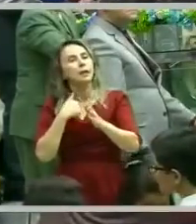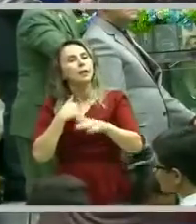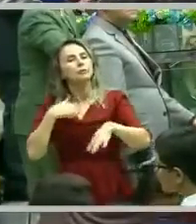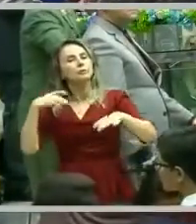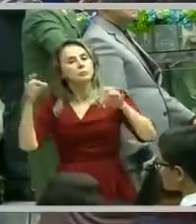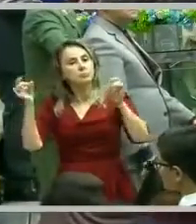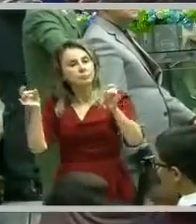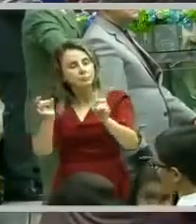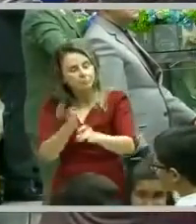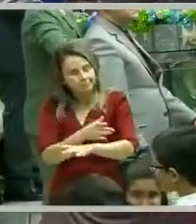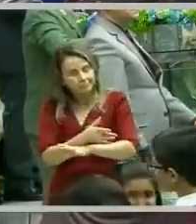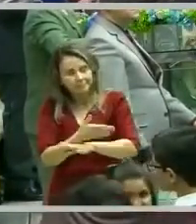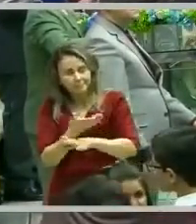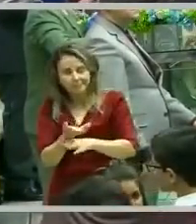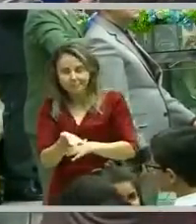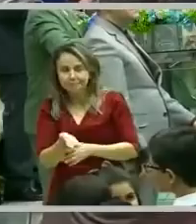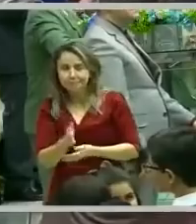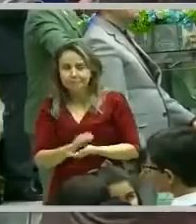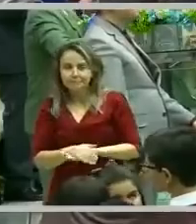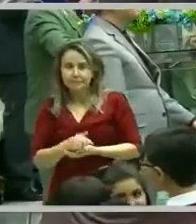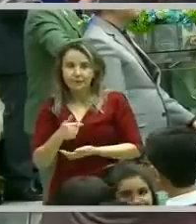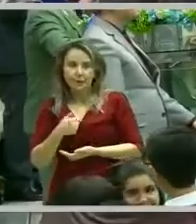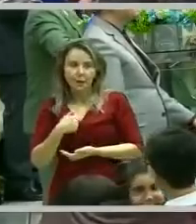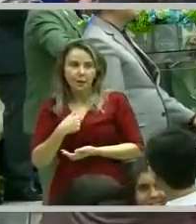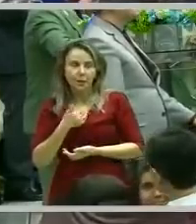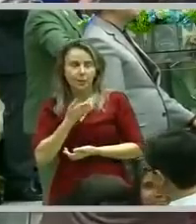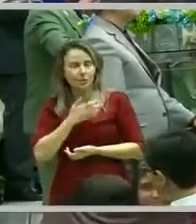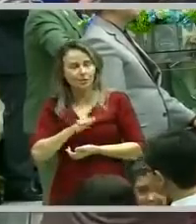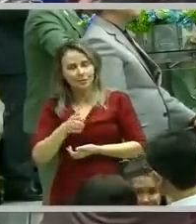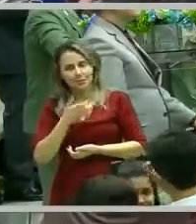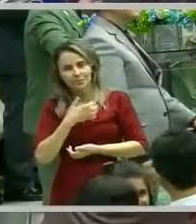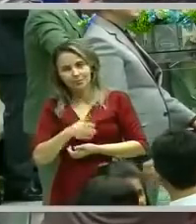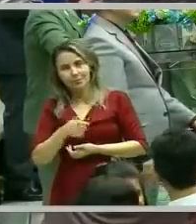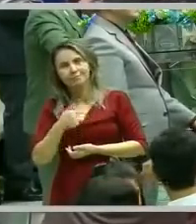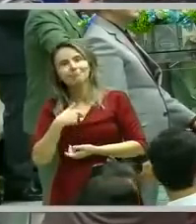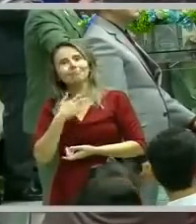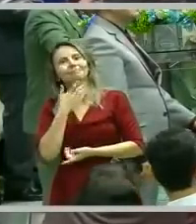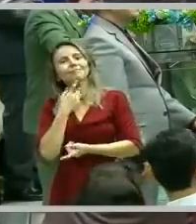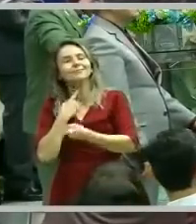jeito. Mas por mim, a gente amanhecia o dia